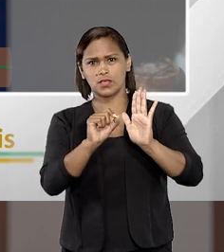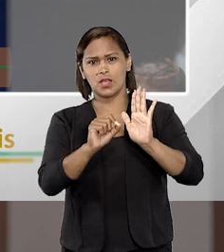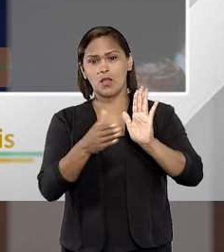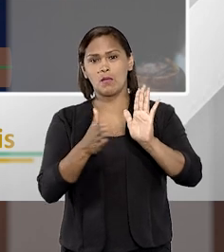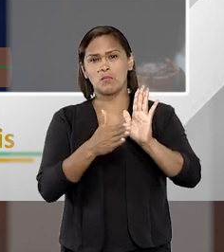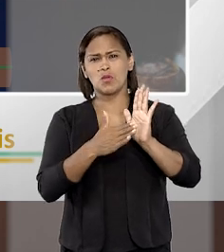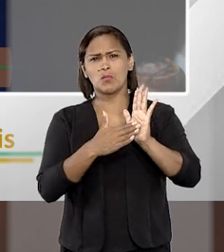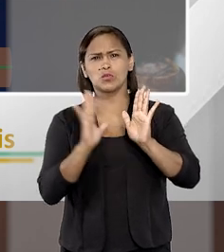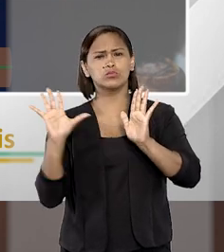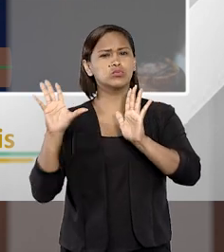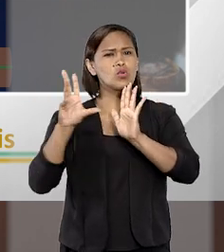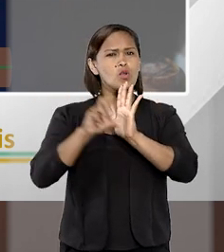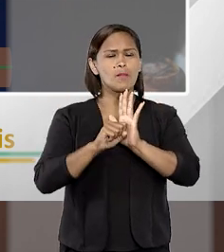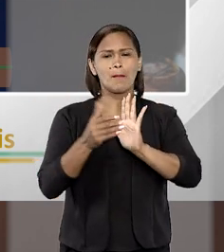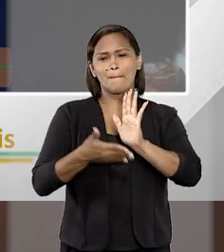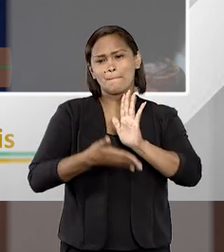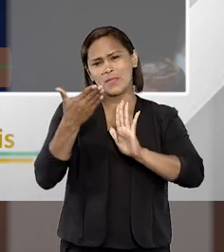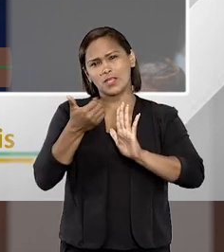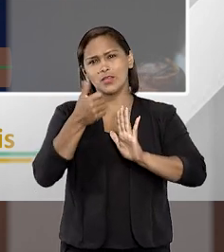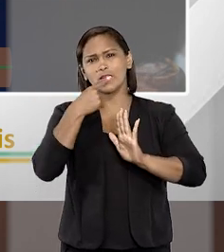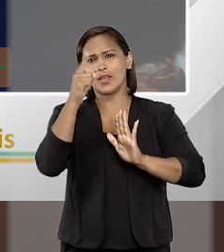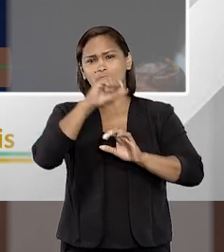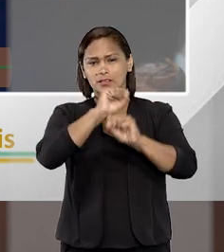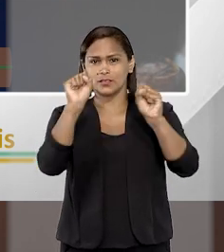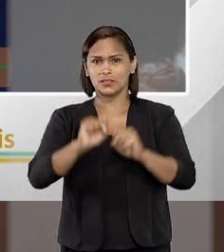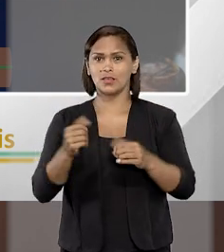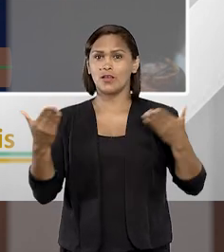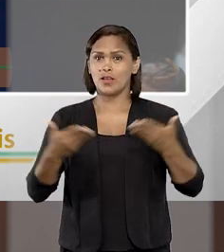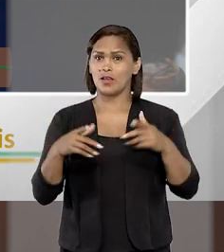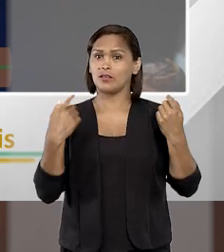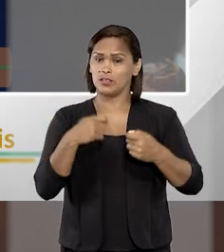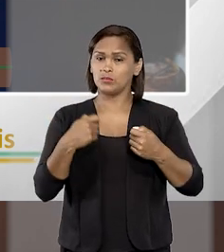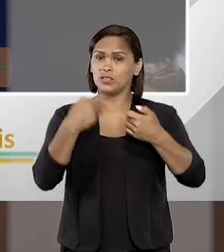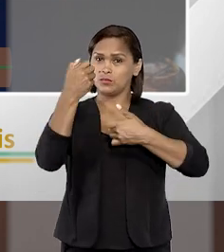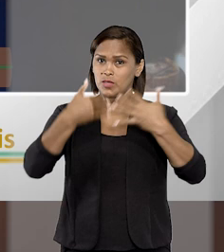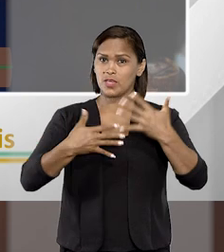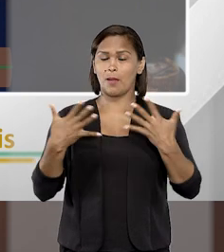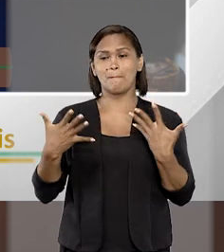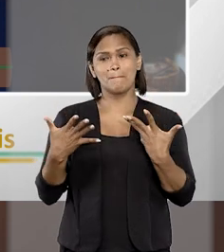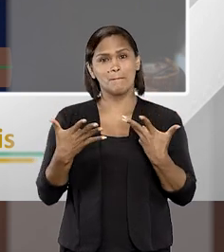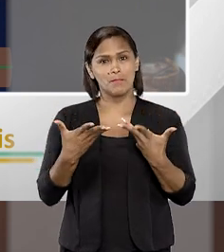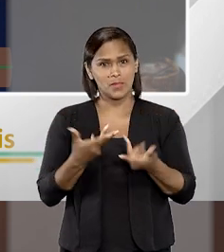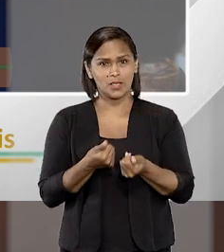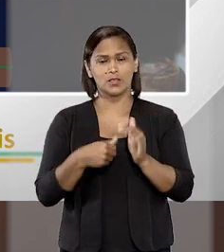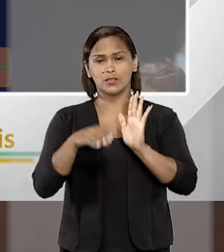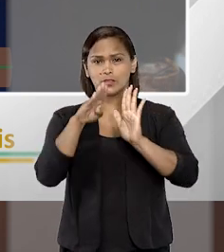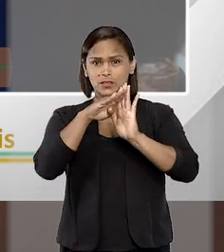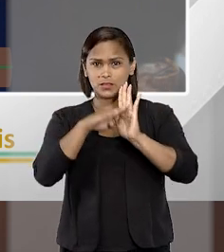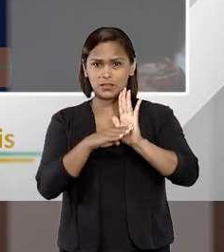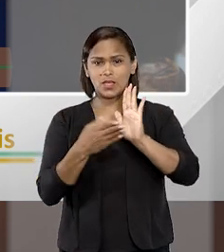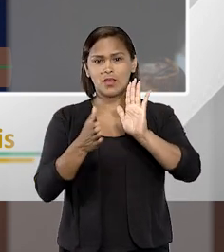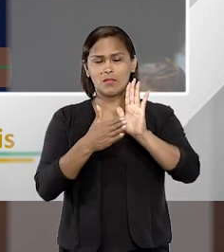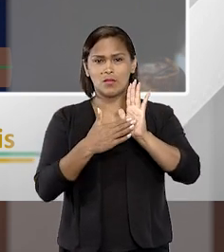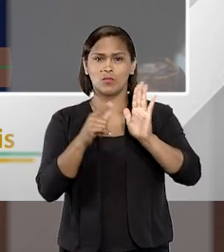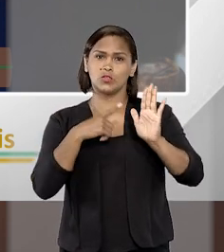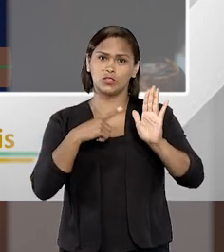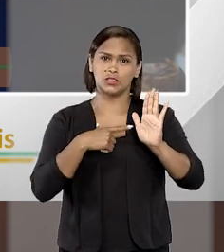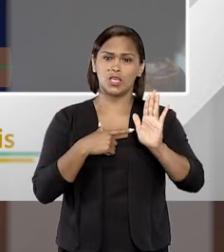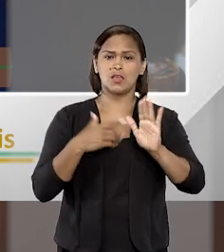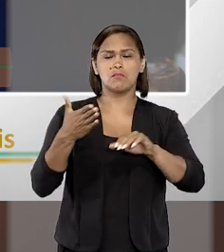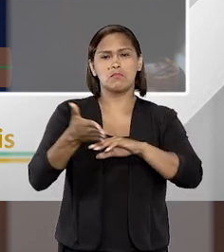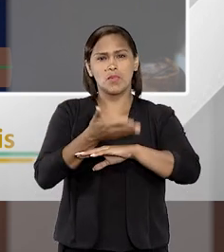propostas concretas para melhorar o sistema agora é preciso dizer o seguinte o melhores que sejam as propostas por melhores que sejam